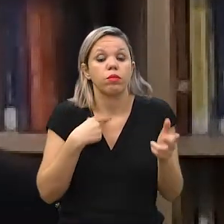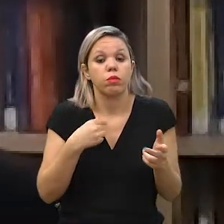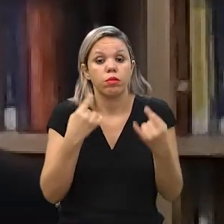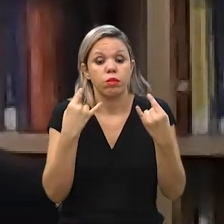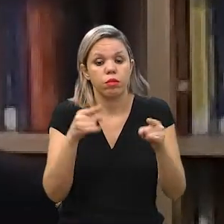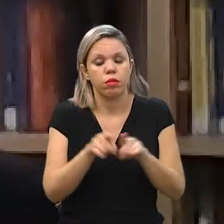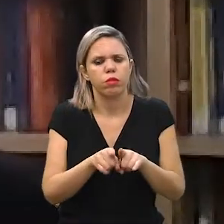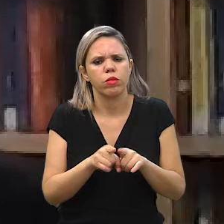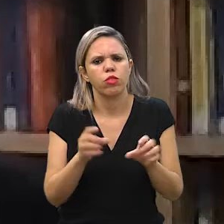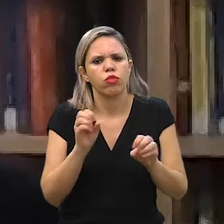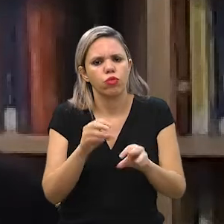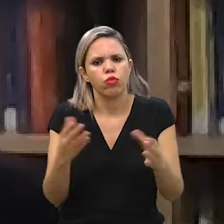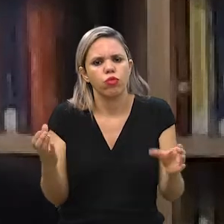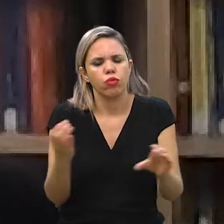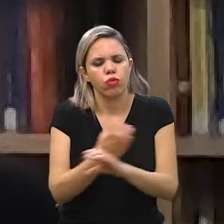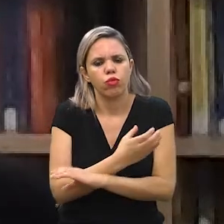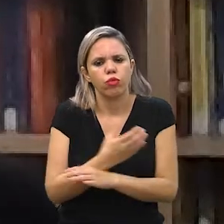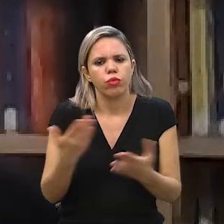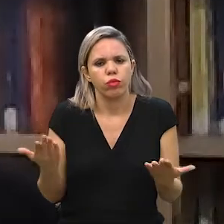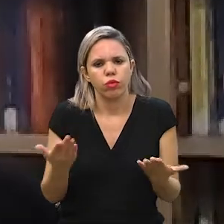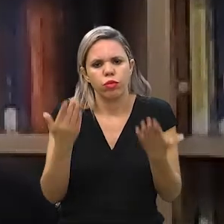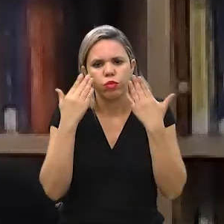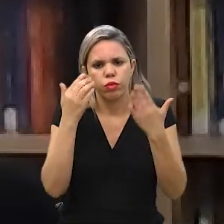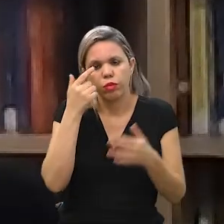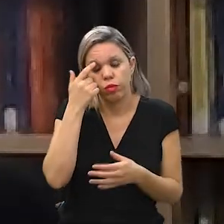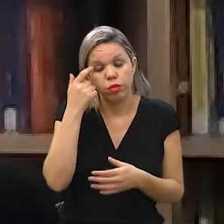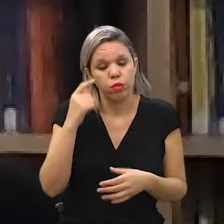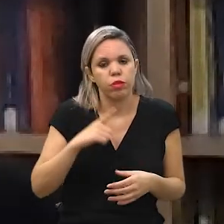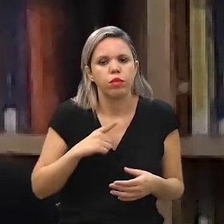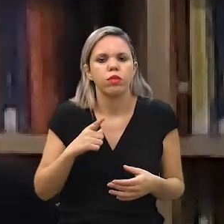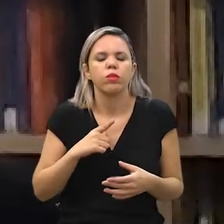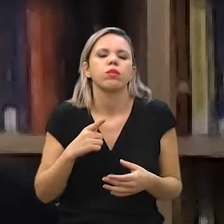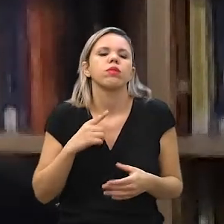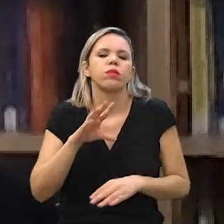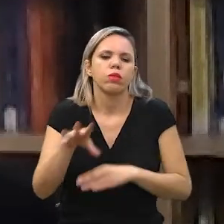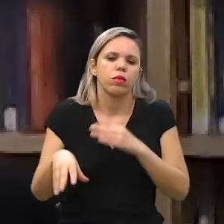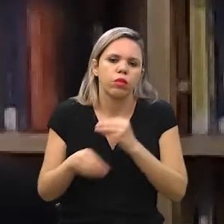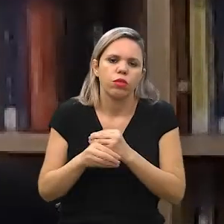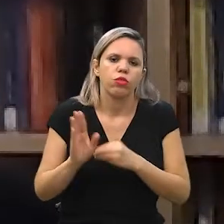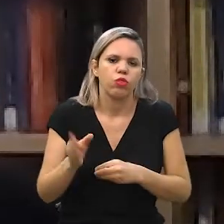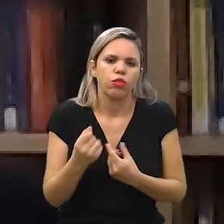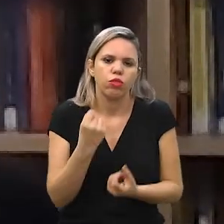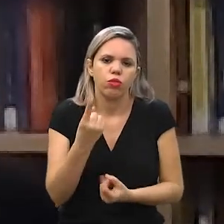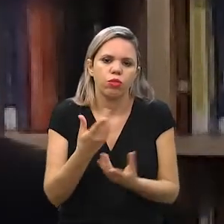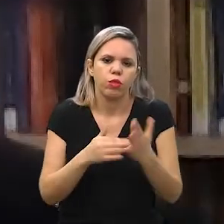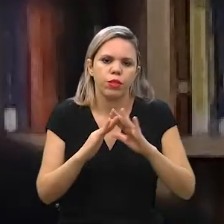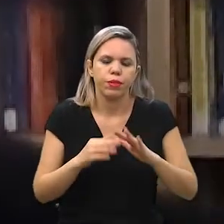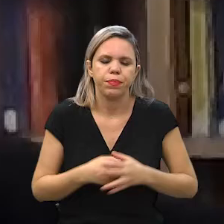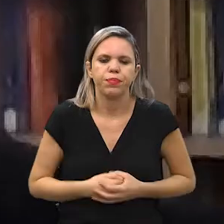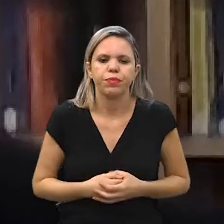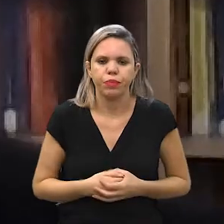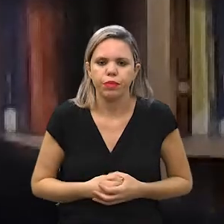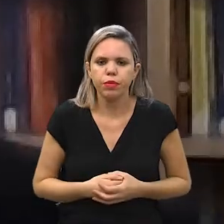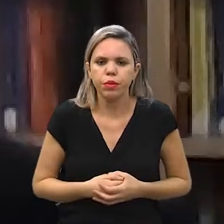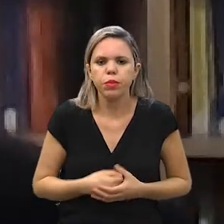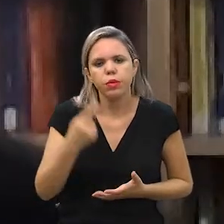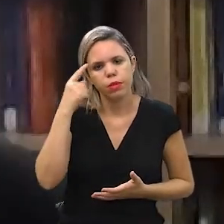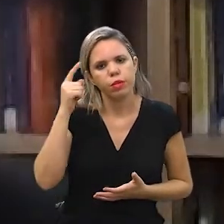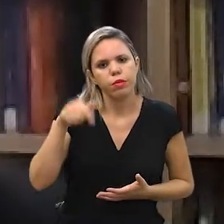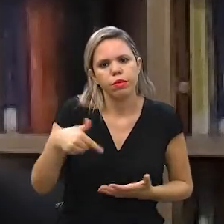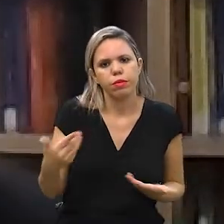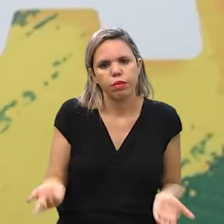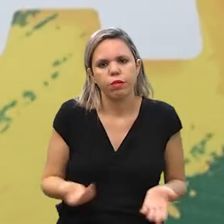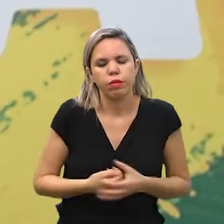o ensino integral hoje está altamente em evidência, sendo discutido, implantado já em algumas escolas. Penso que seria por aí,